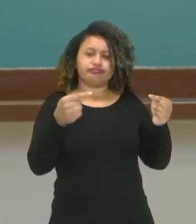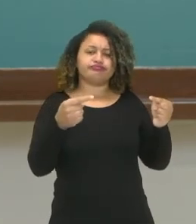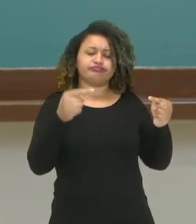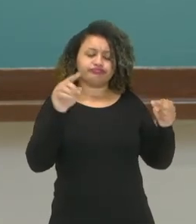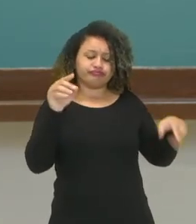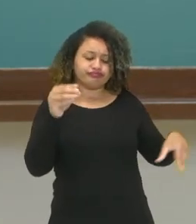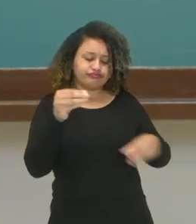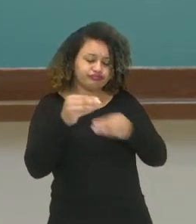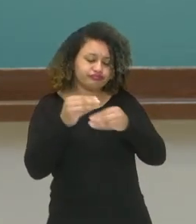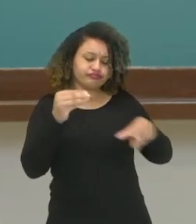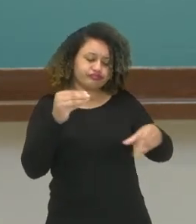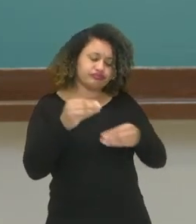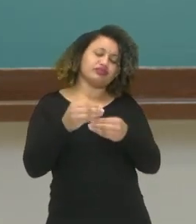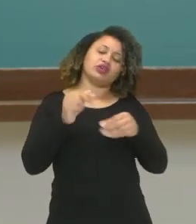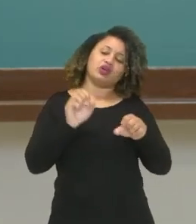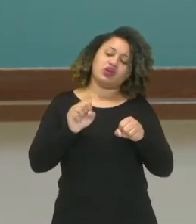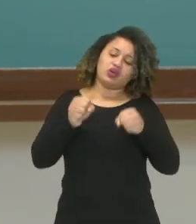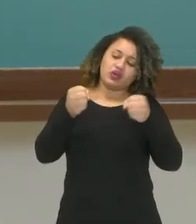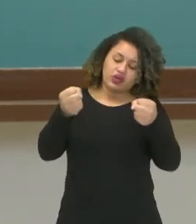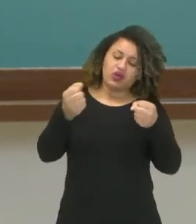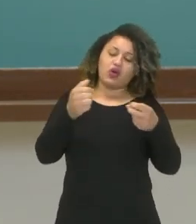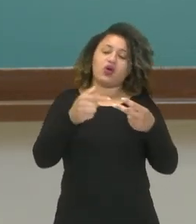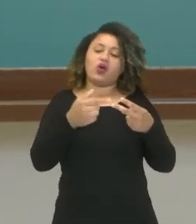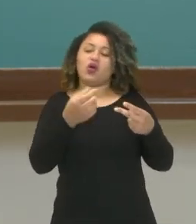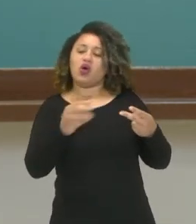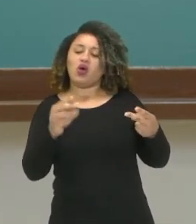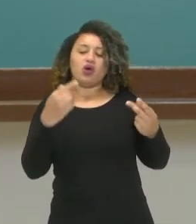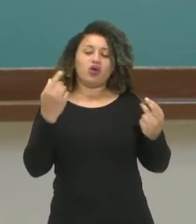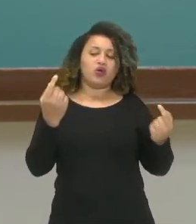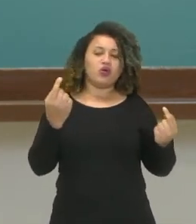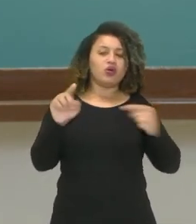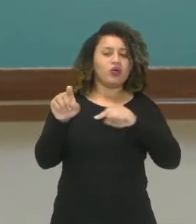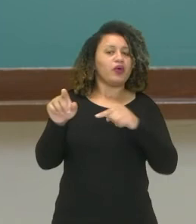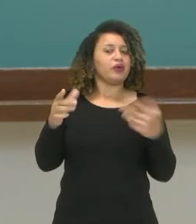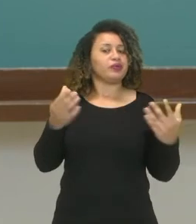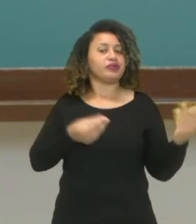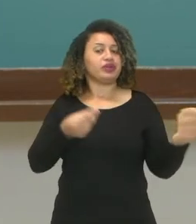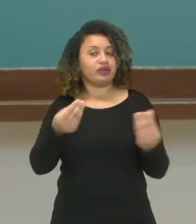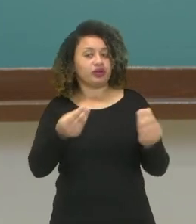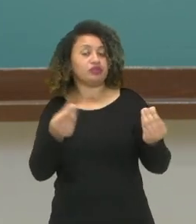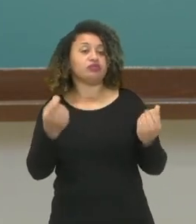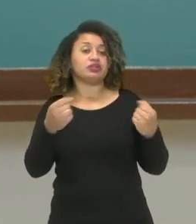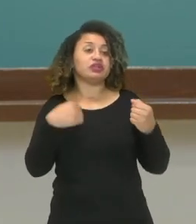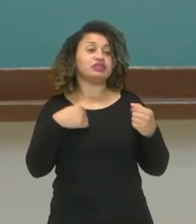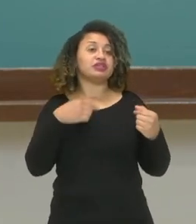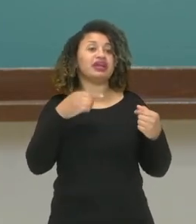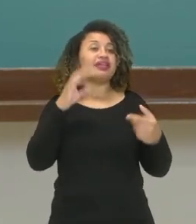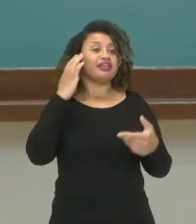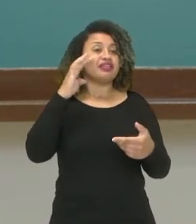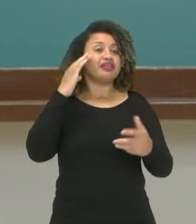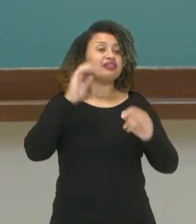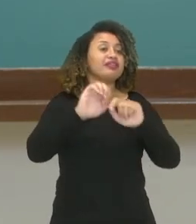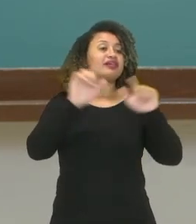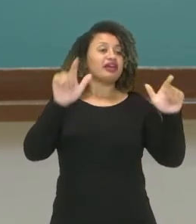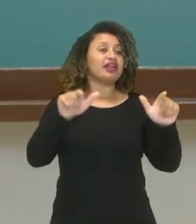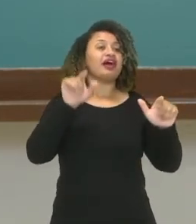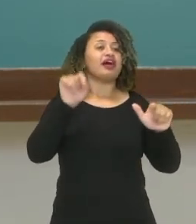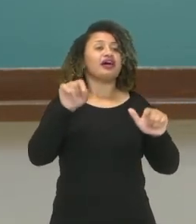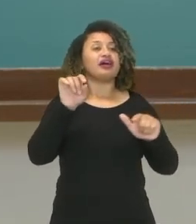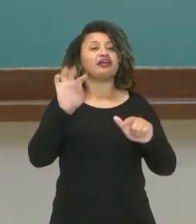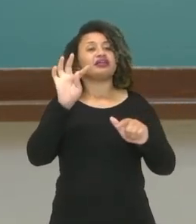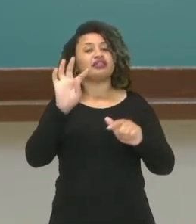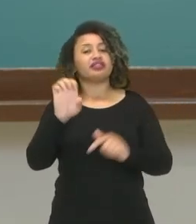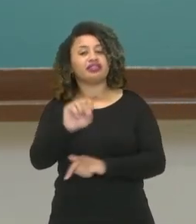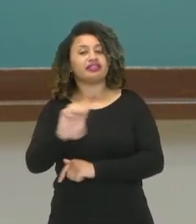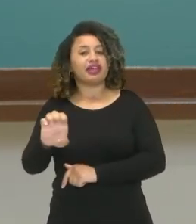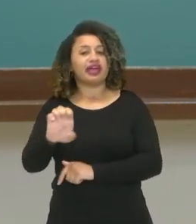concluindo aqui, se ele está corroborando, o que, que ele está fazendo com a tese. Então, eu não posso perder esse fio da meada da tese nessas